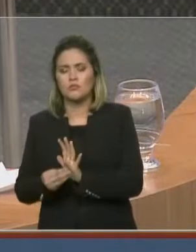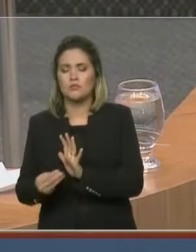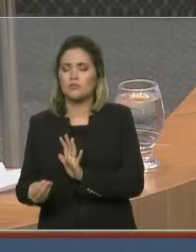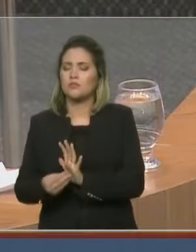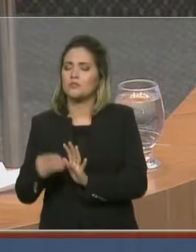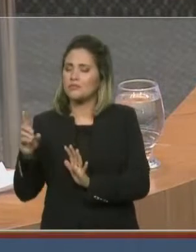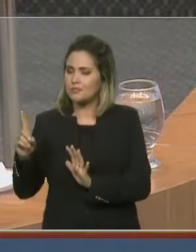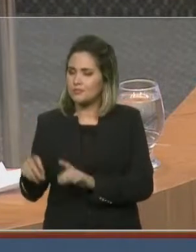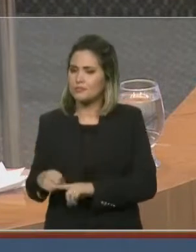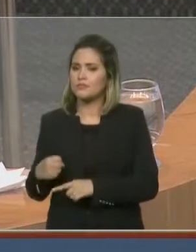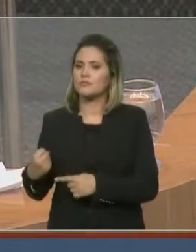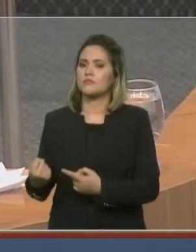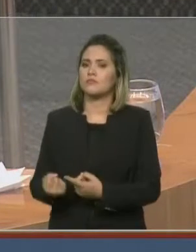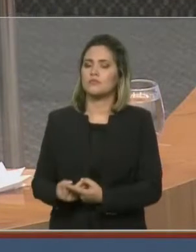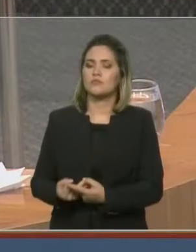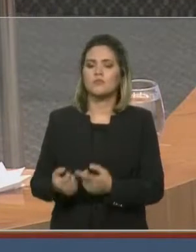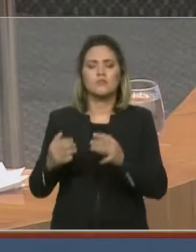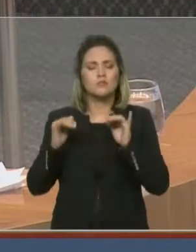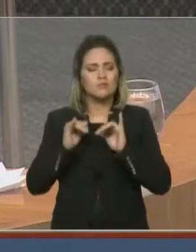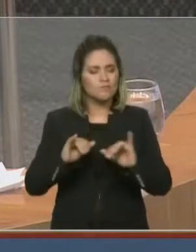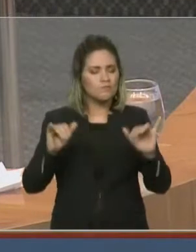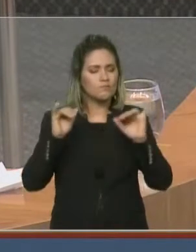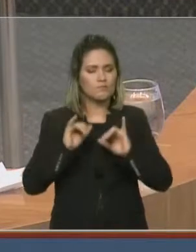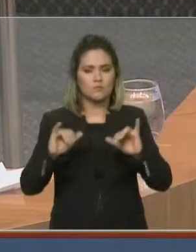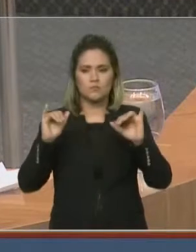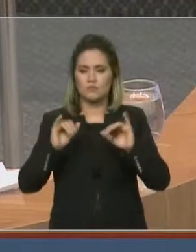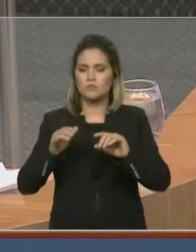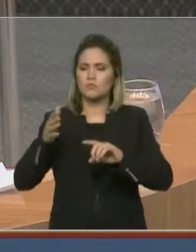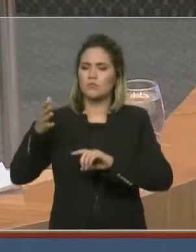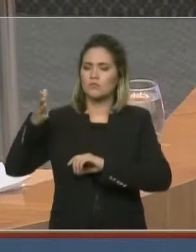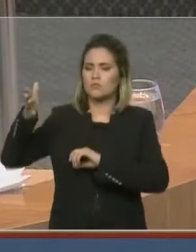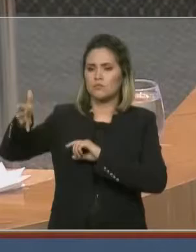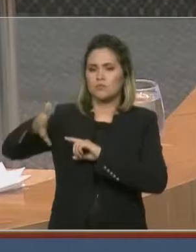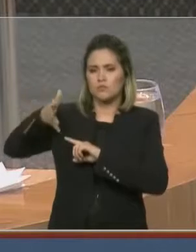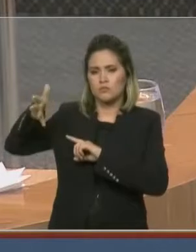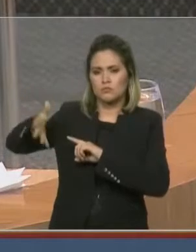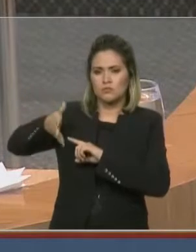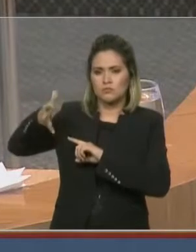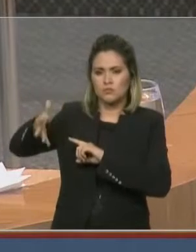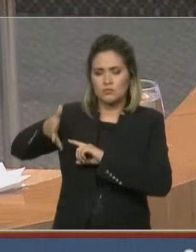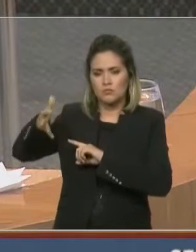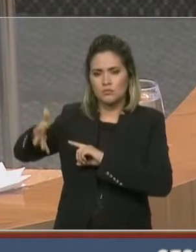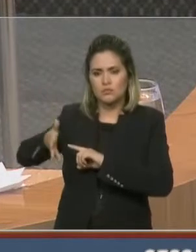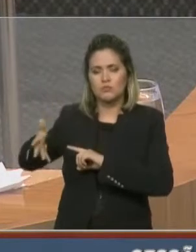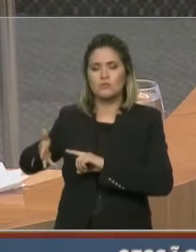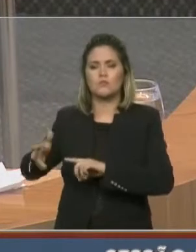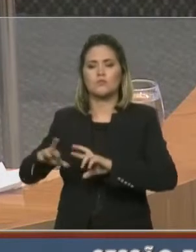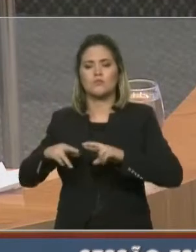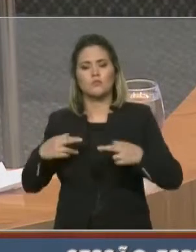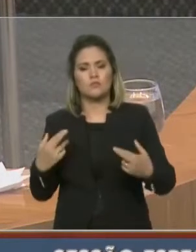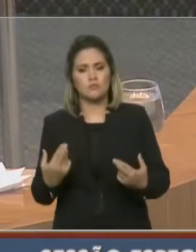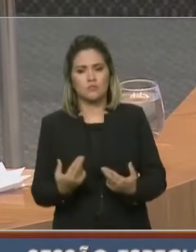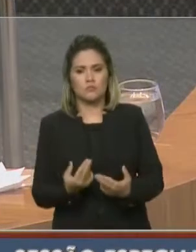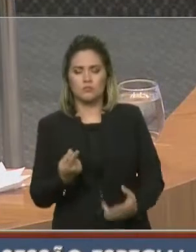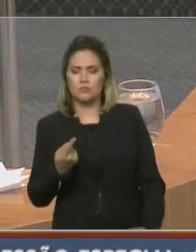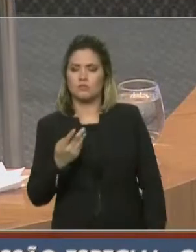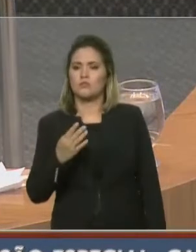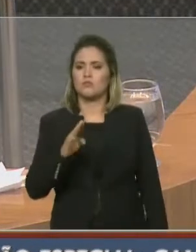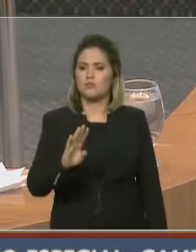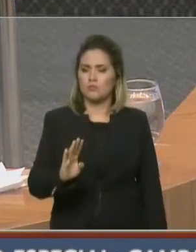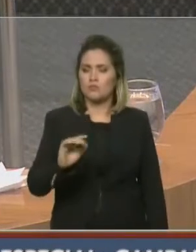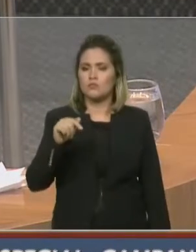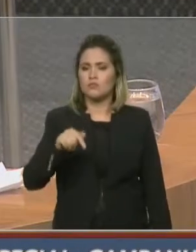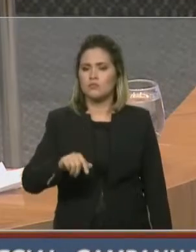de seminários. É importante que possamos debater, fazer audiências públicas. Aqui